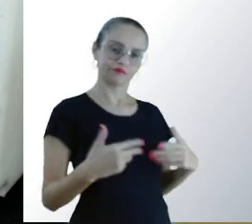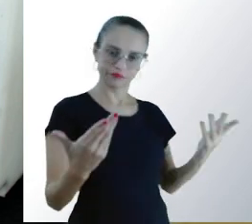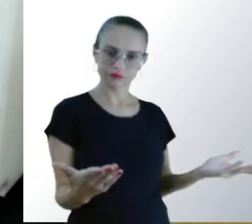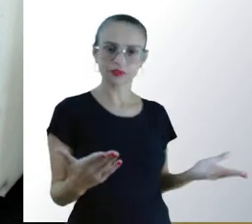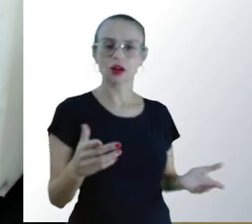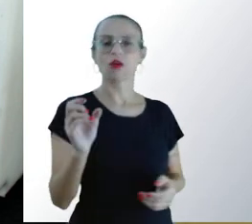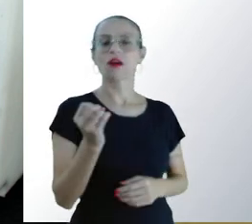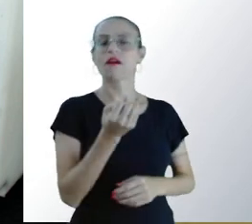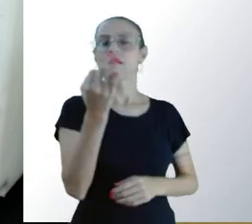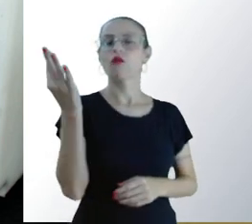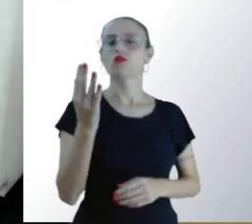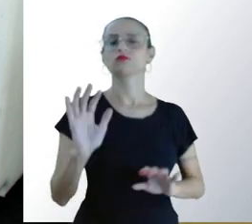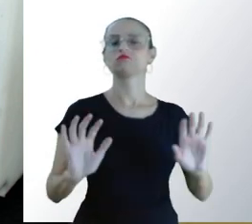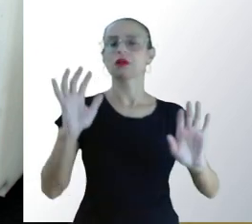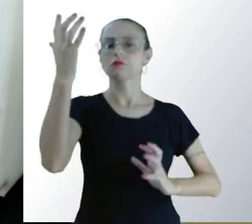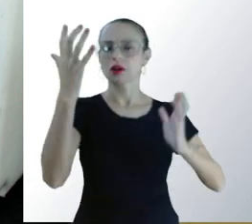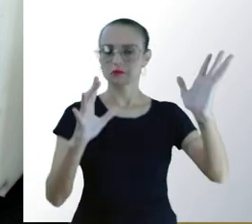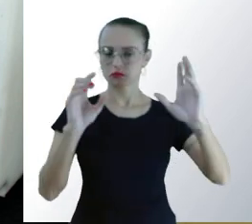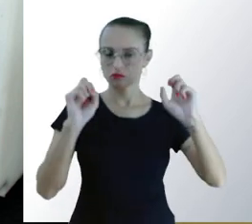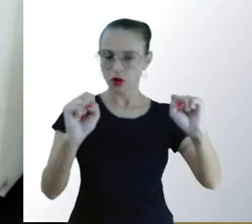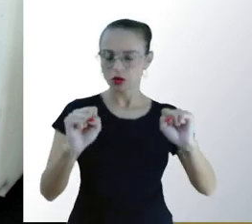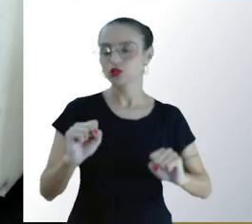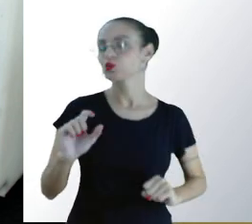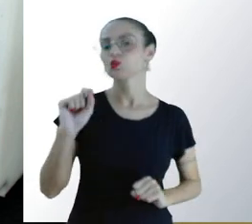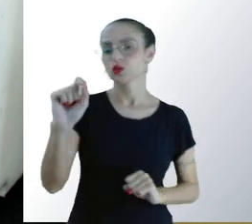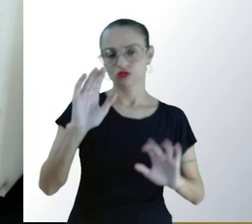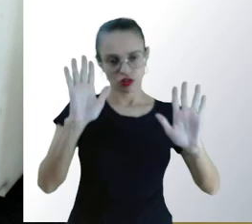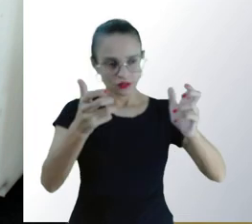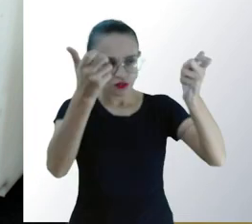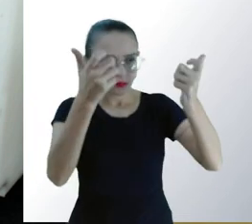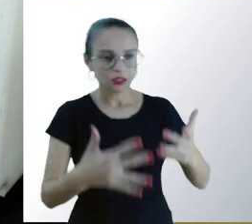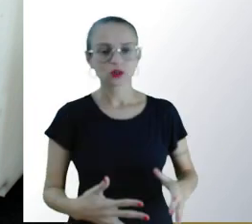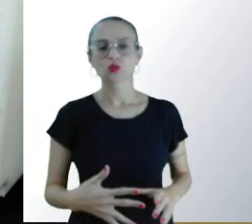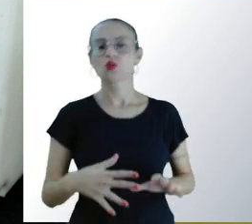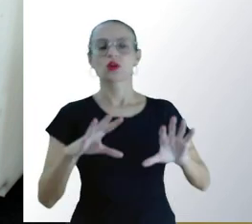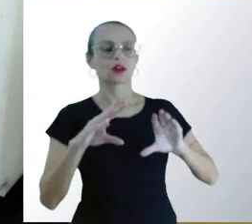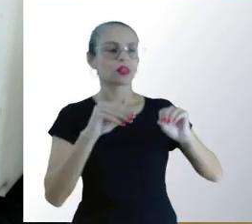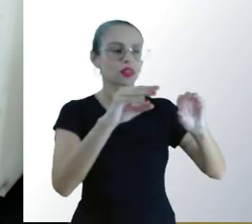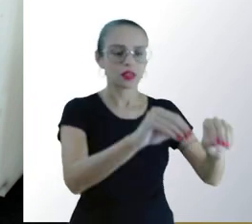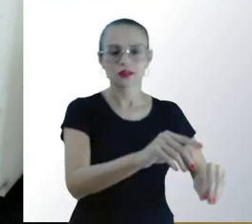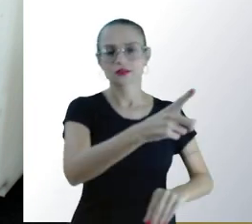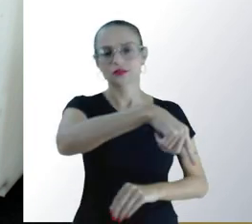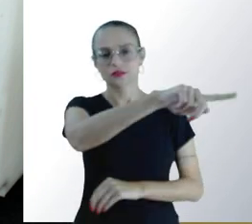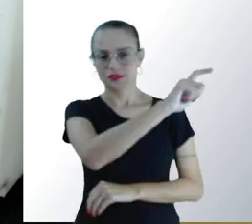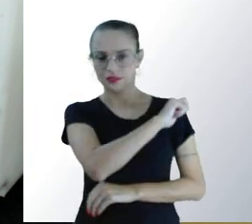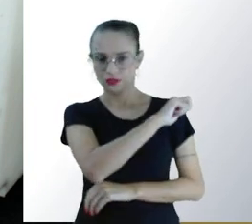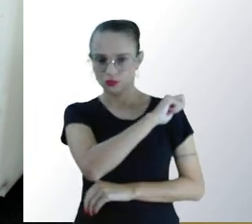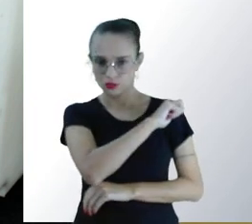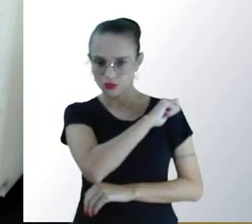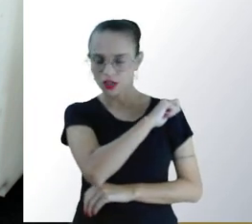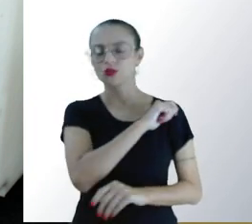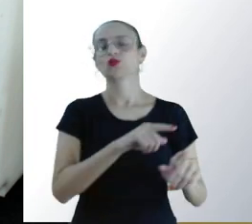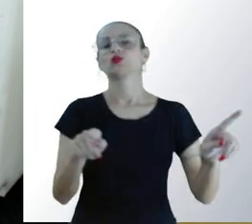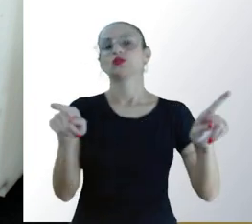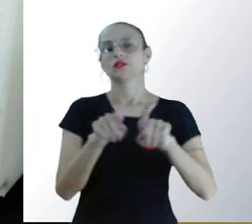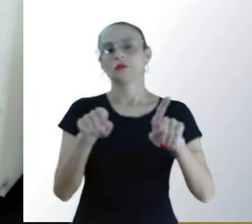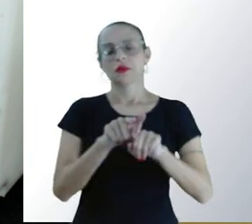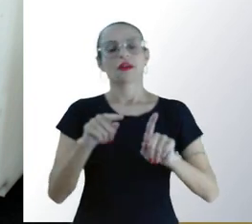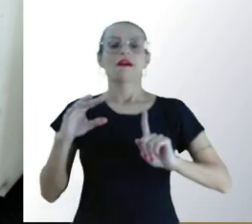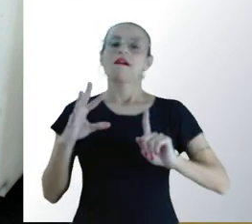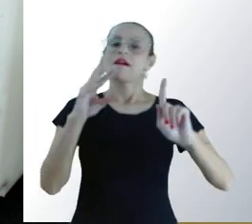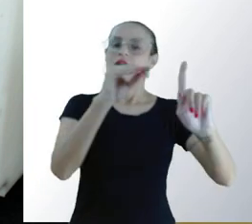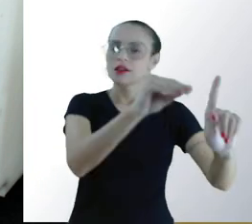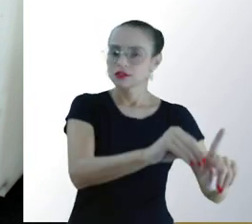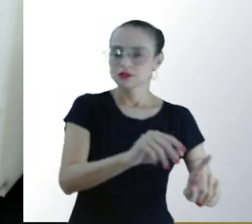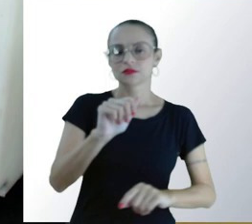alguns casos também que pode acontecer aí, a gente já falou, né, da importunação entre os estudantes, como pais, do assédio, que